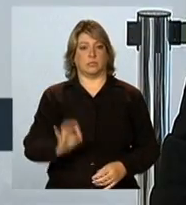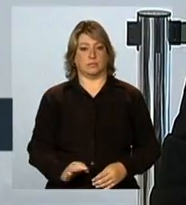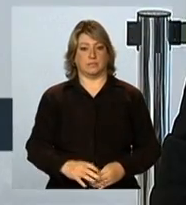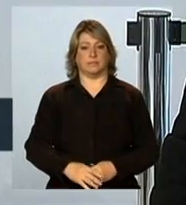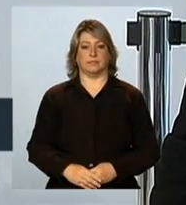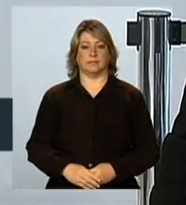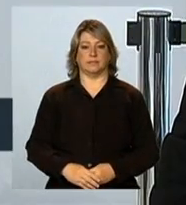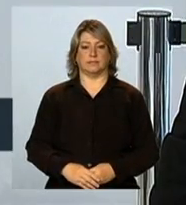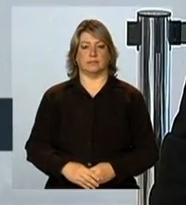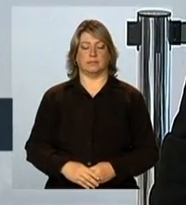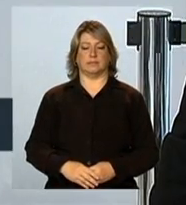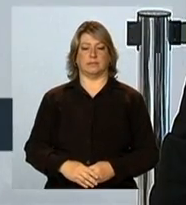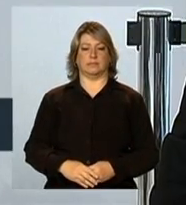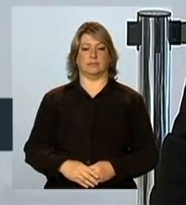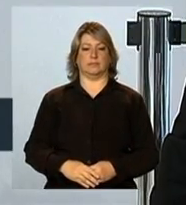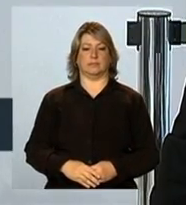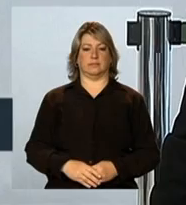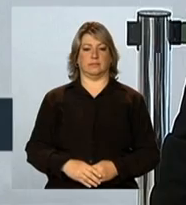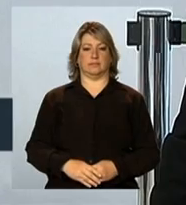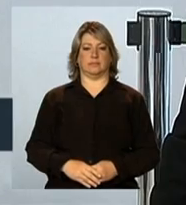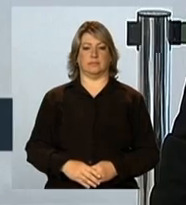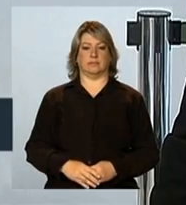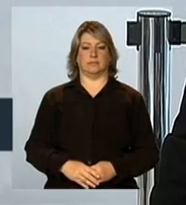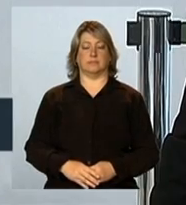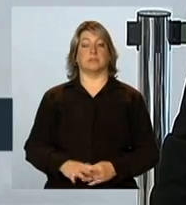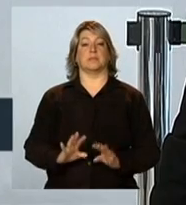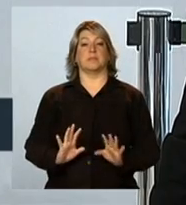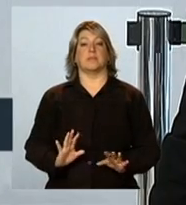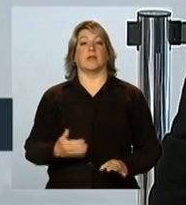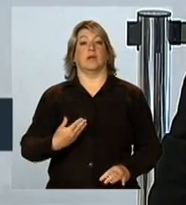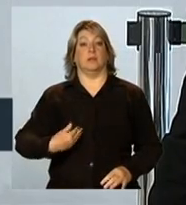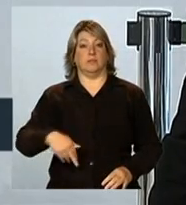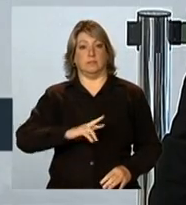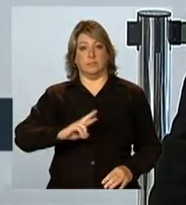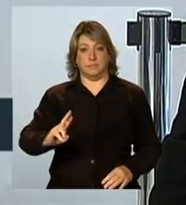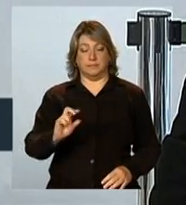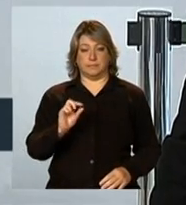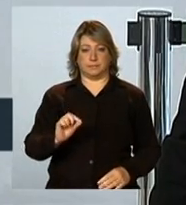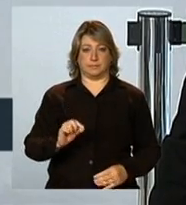Tá. Olha, nós fizemos,